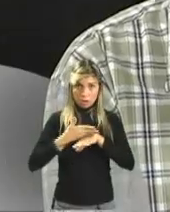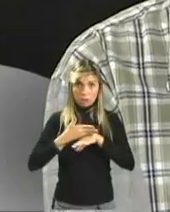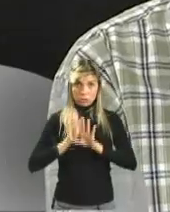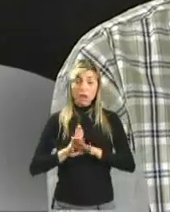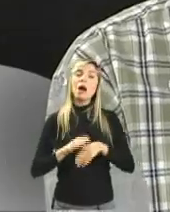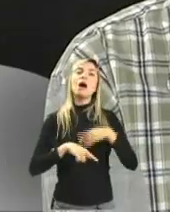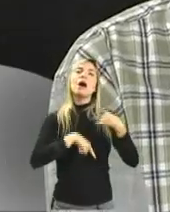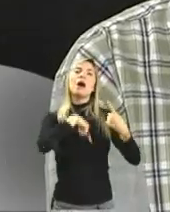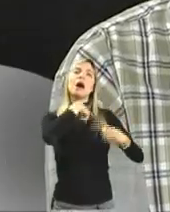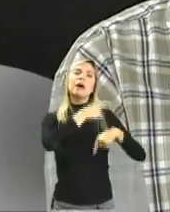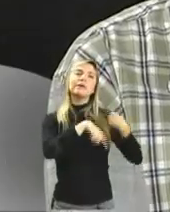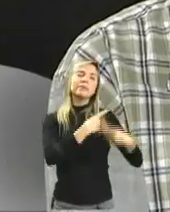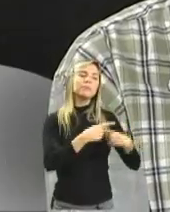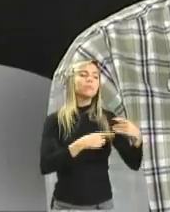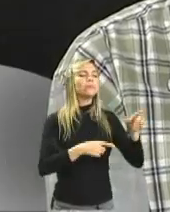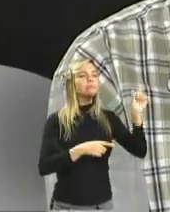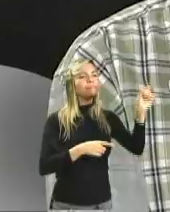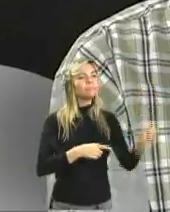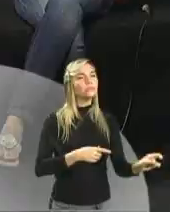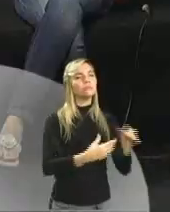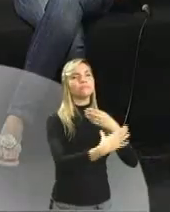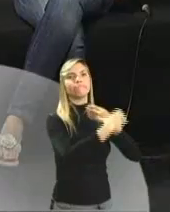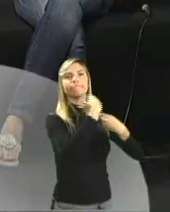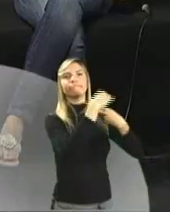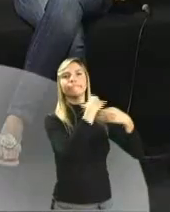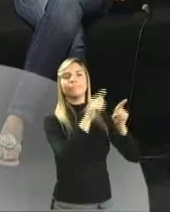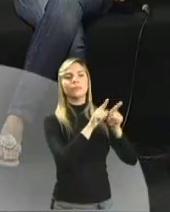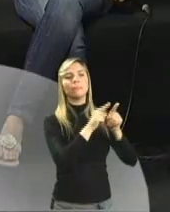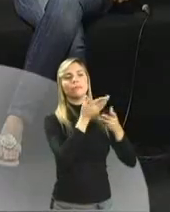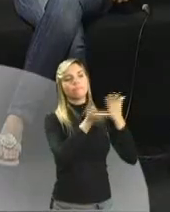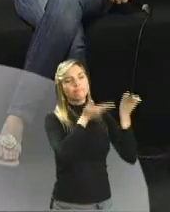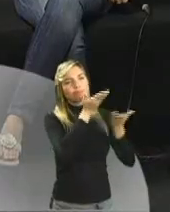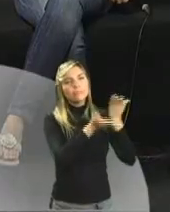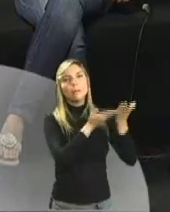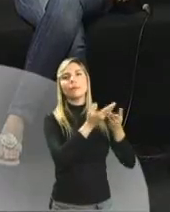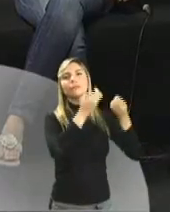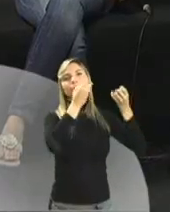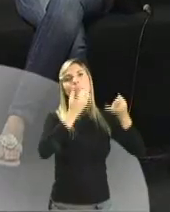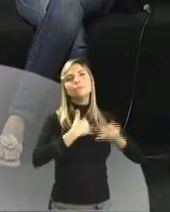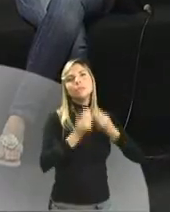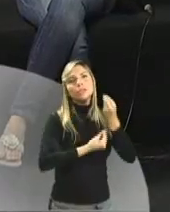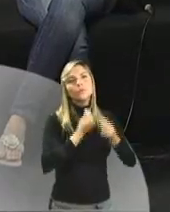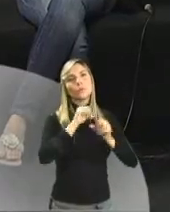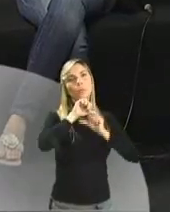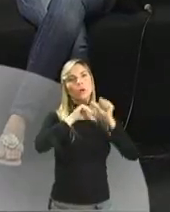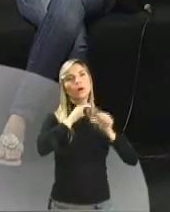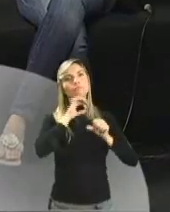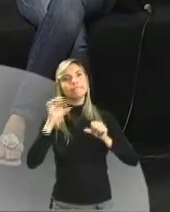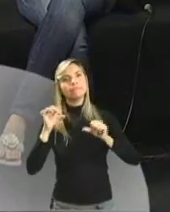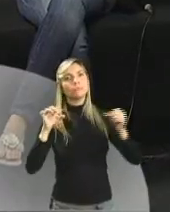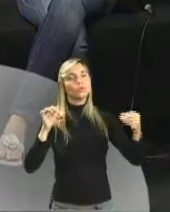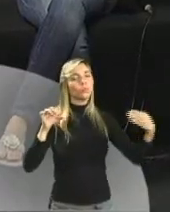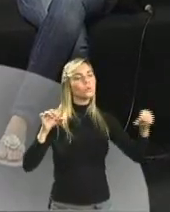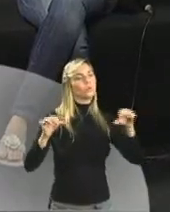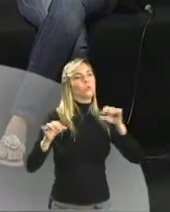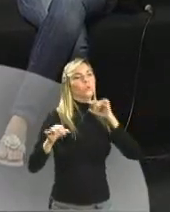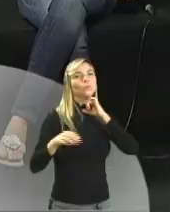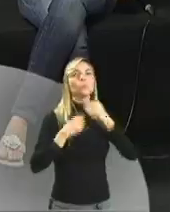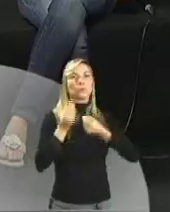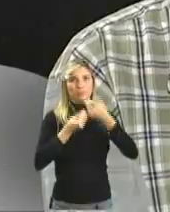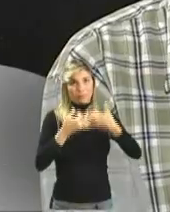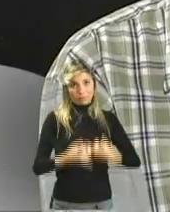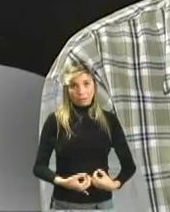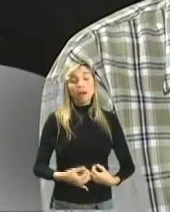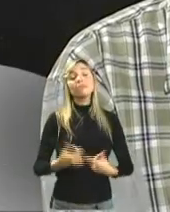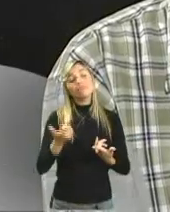aos sistemas e apresentar também essas novidades, apresentar esses novos dispositivos que estão aí no mercado, de forma que